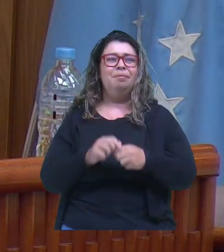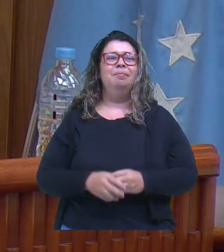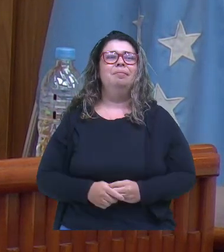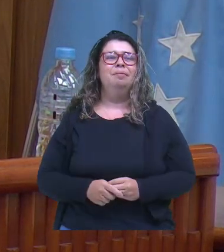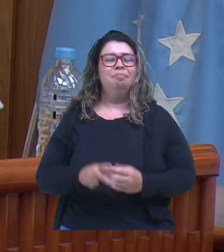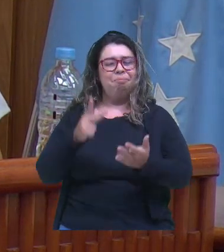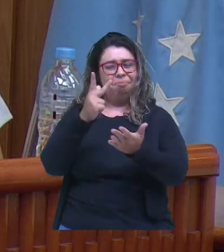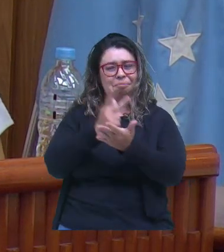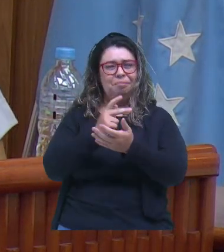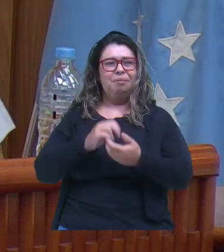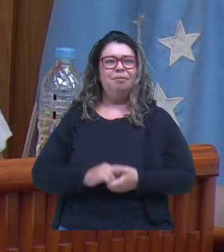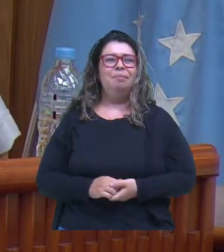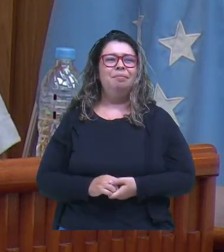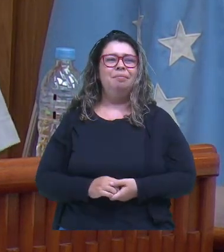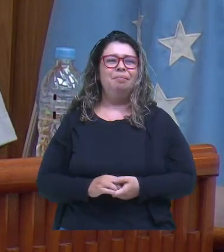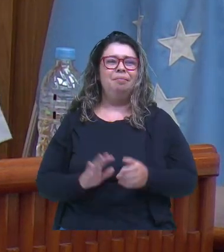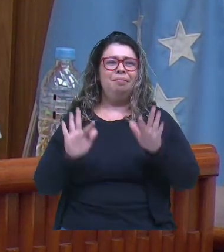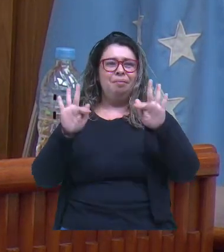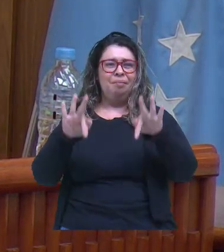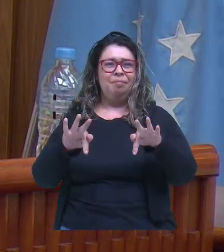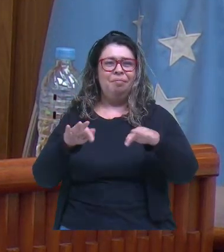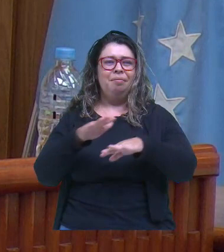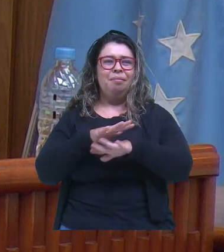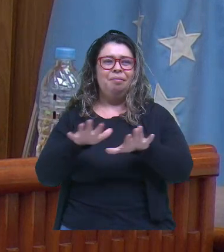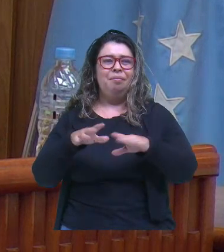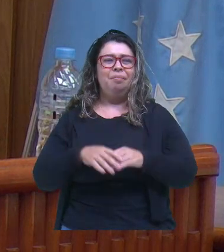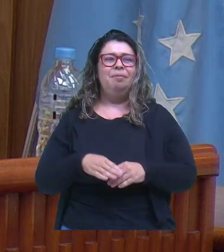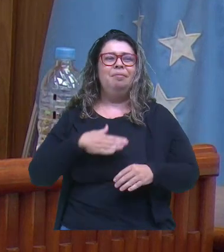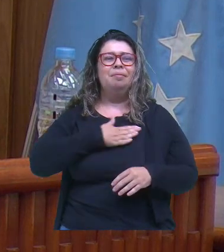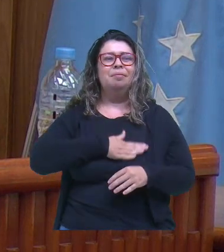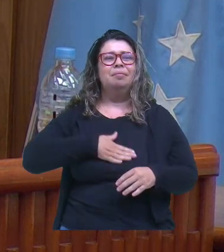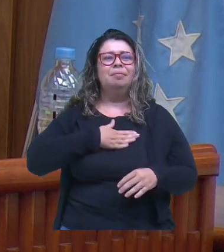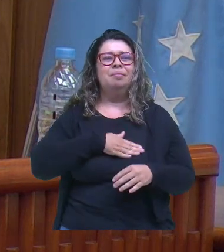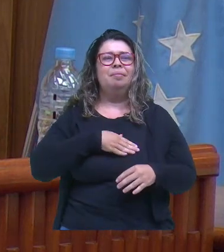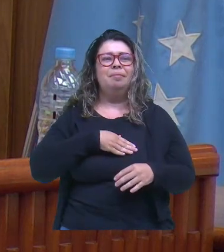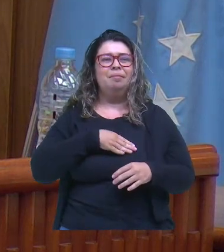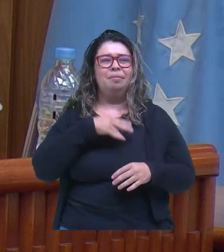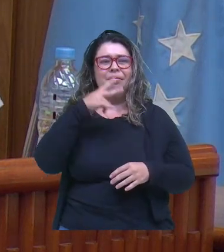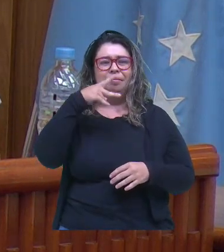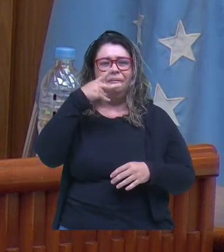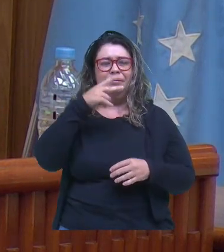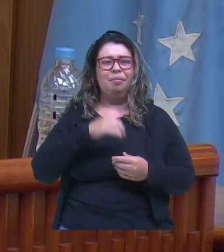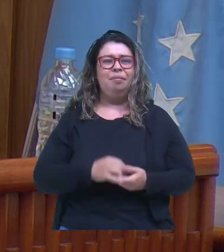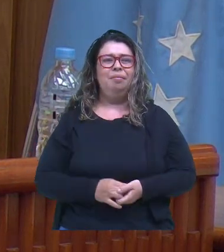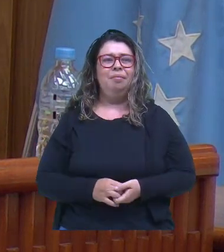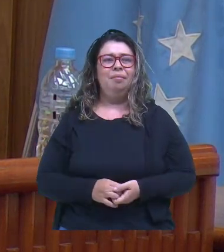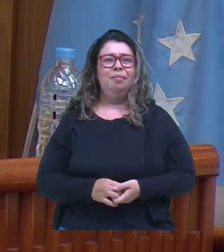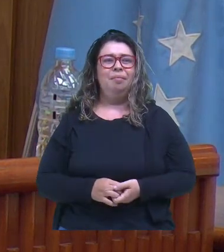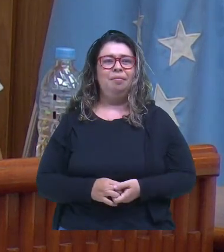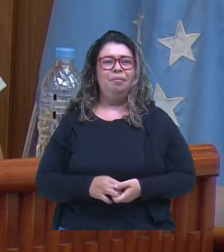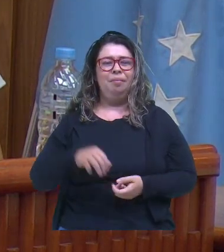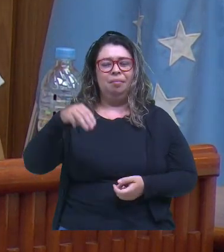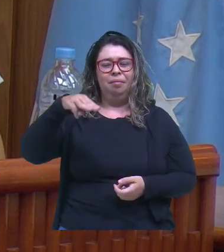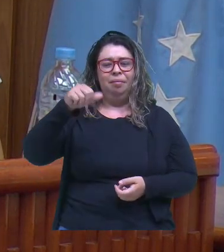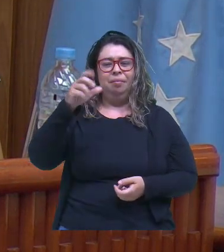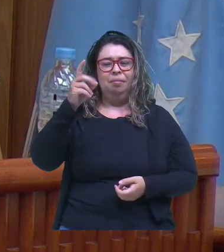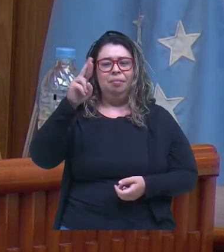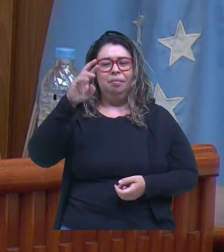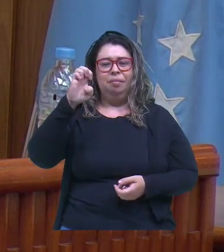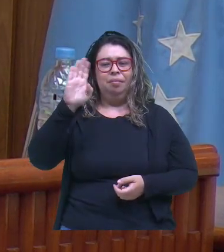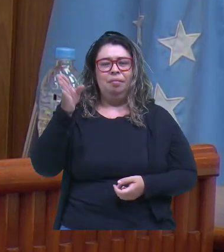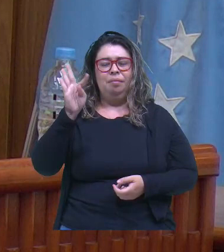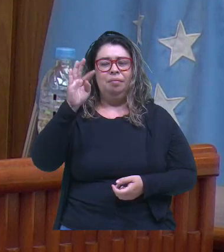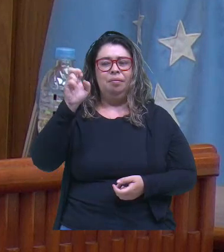mesmo. E, por fim, para terminar, eu gostaria de fazer uma citação da Madre Teresa de Calcutá, que diz